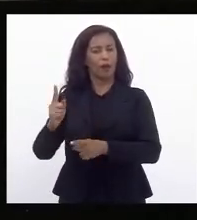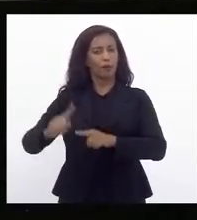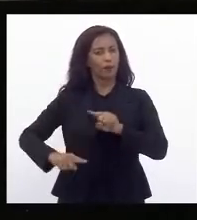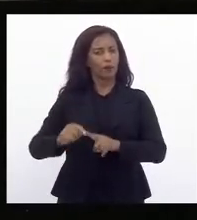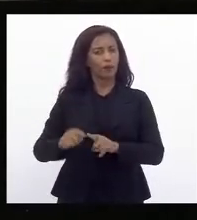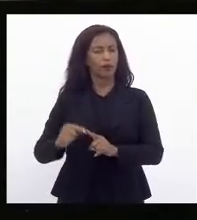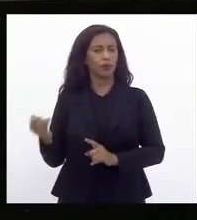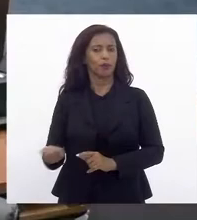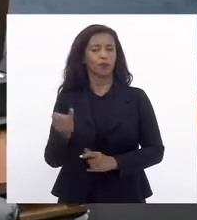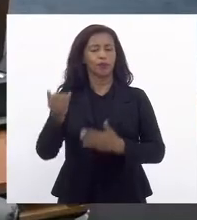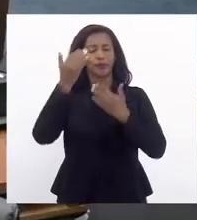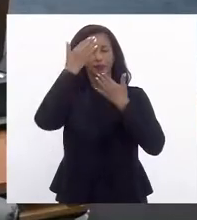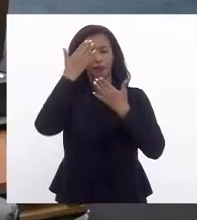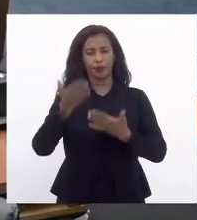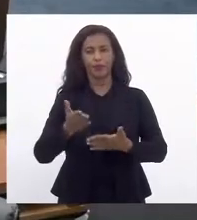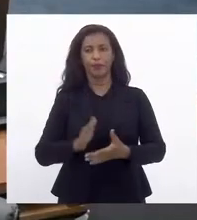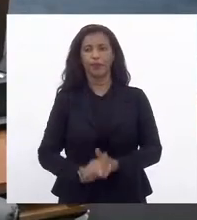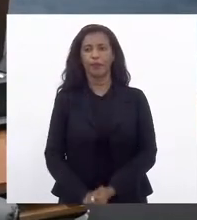o absorvente. Obrigado.